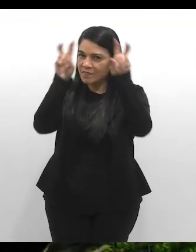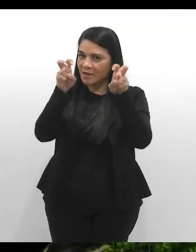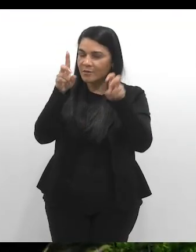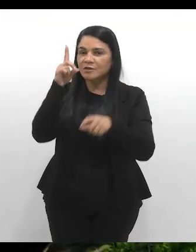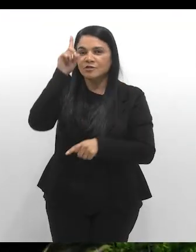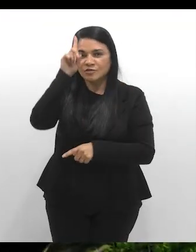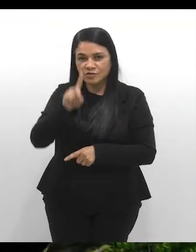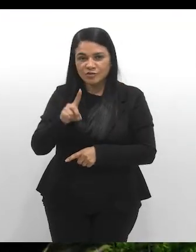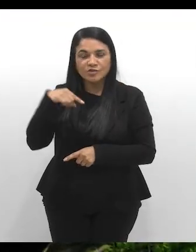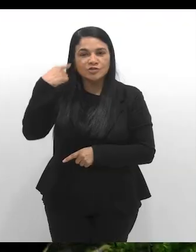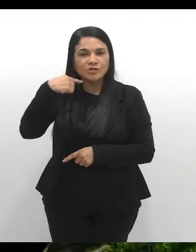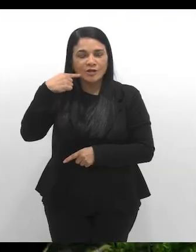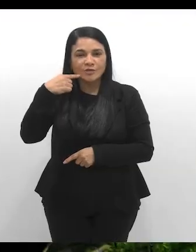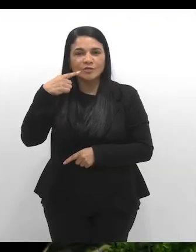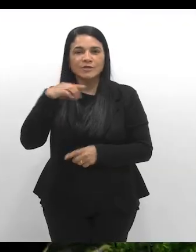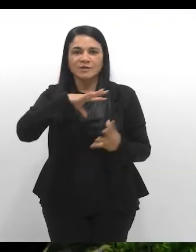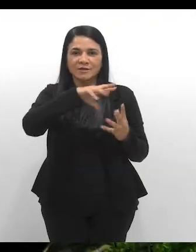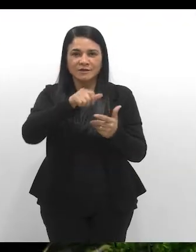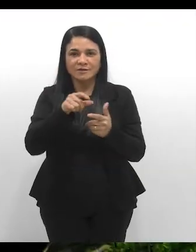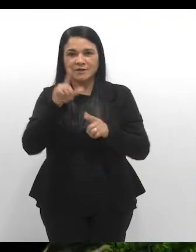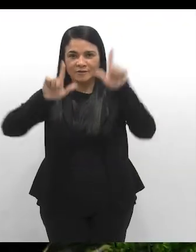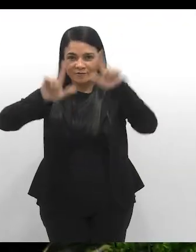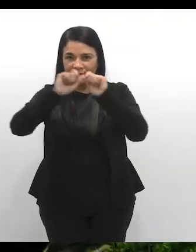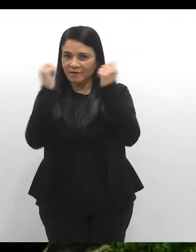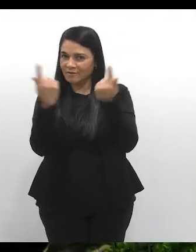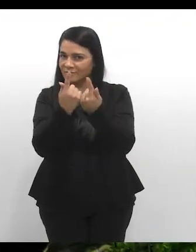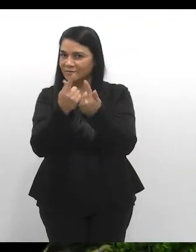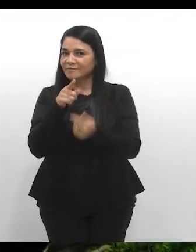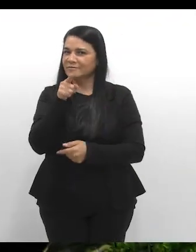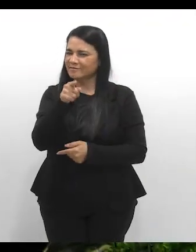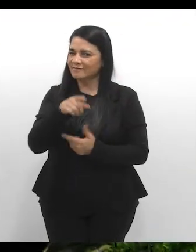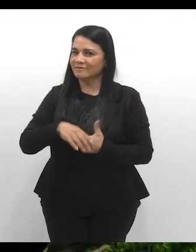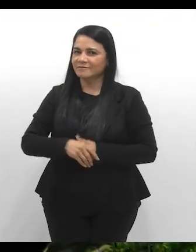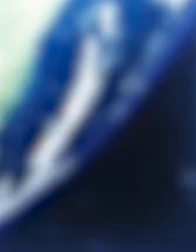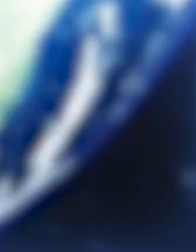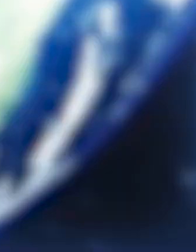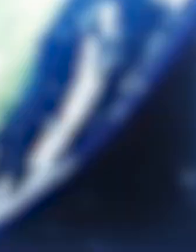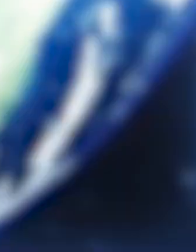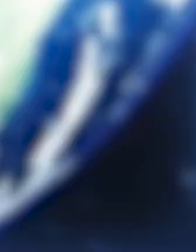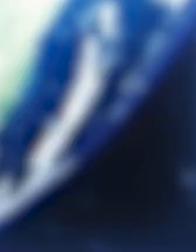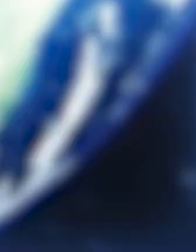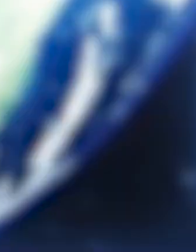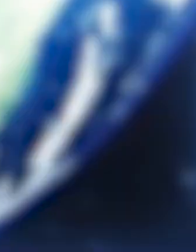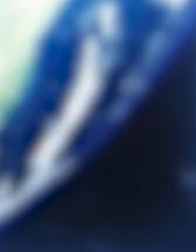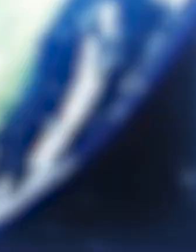Até semana que vem, com mais um tema de direito internacional aqui na TV Alerj.